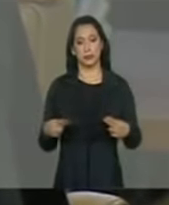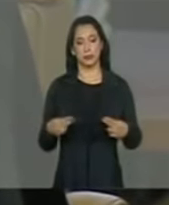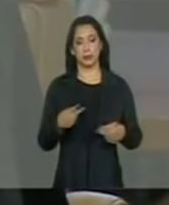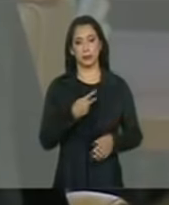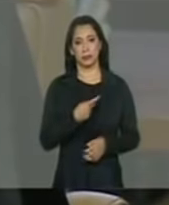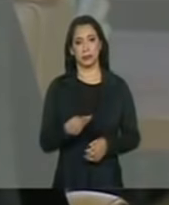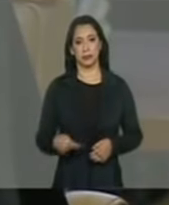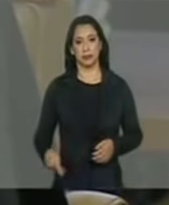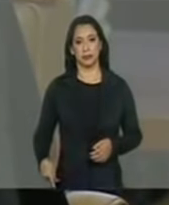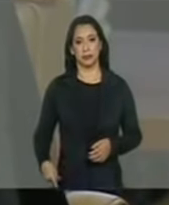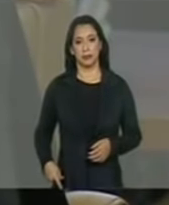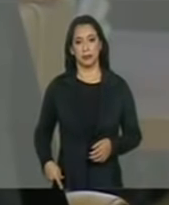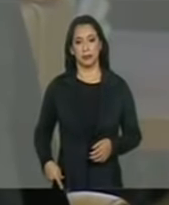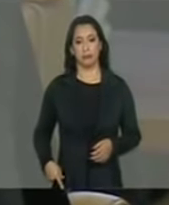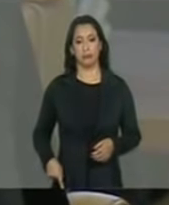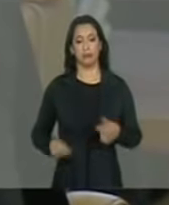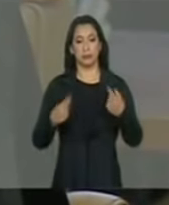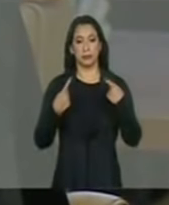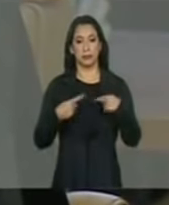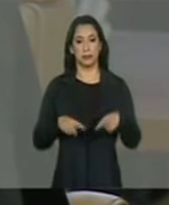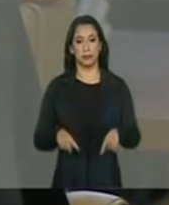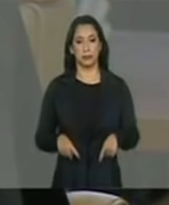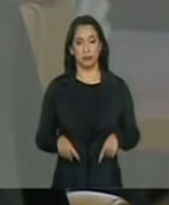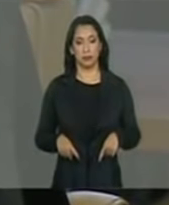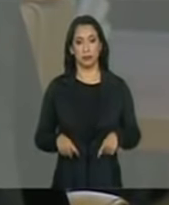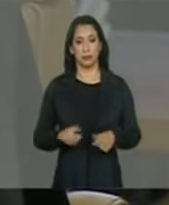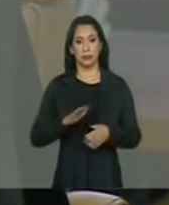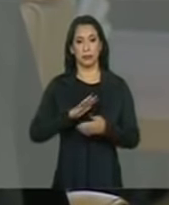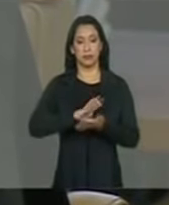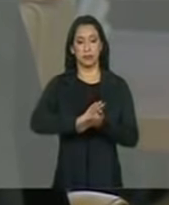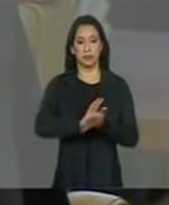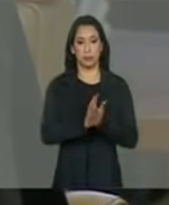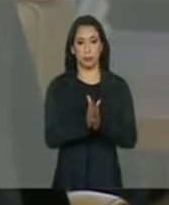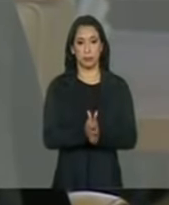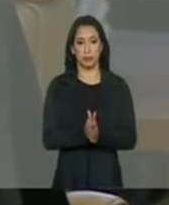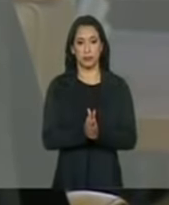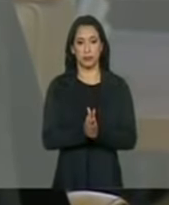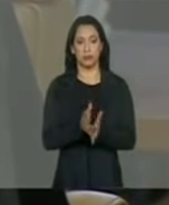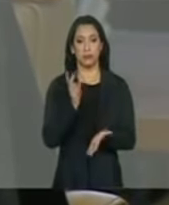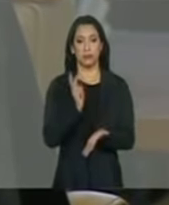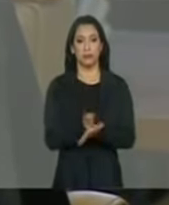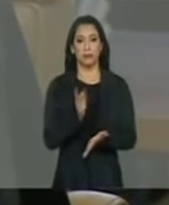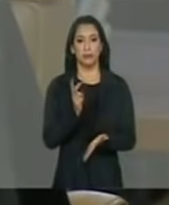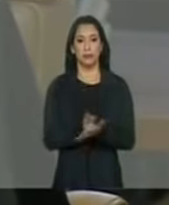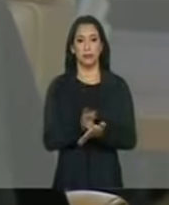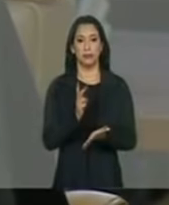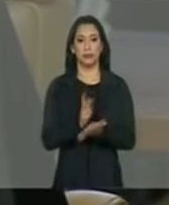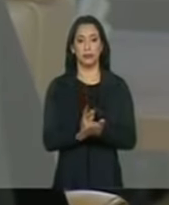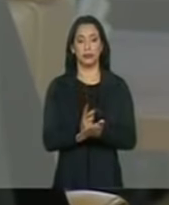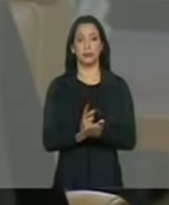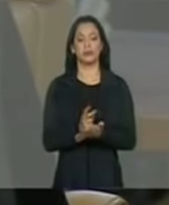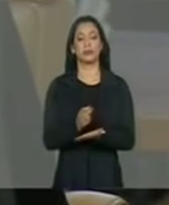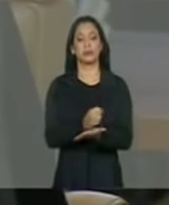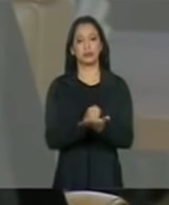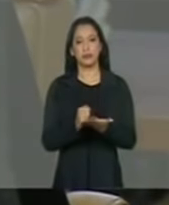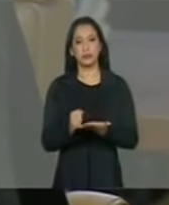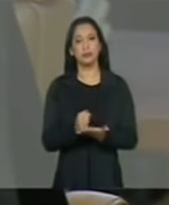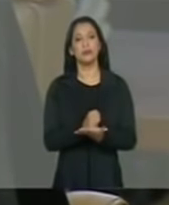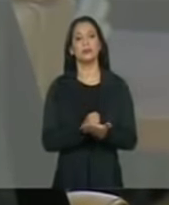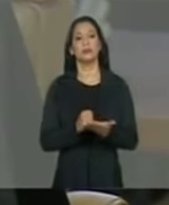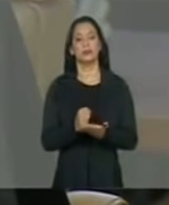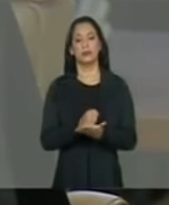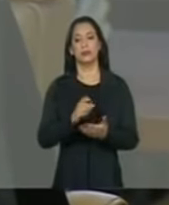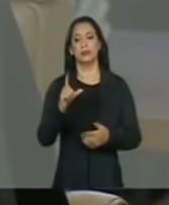se impõe e repudiar e reprimir sempre sob a égide dos princípios que informam